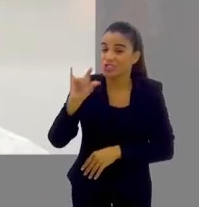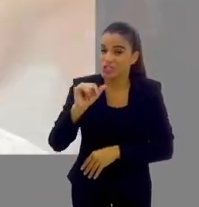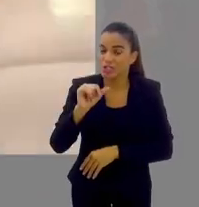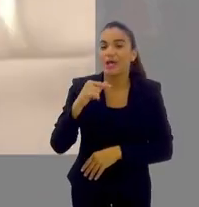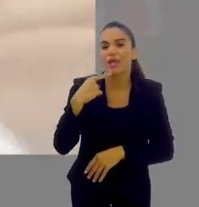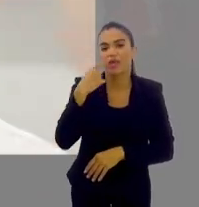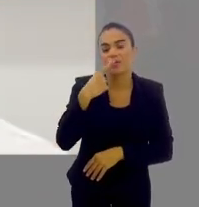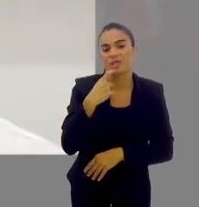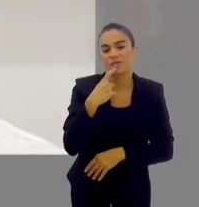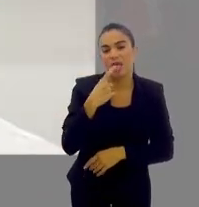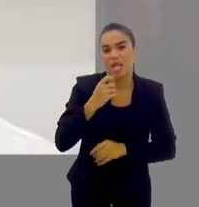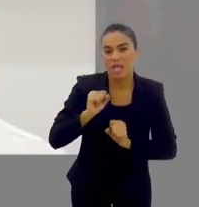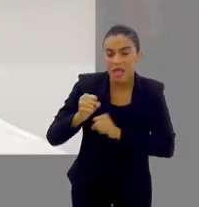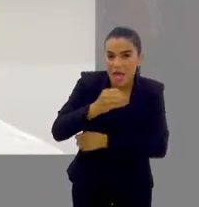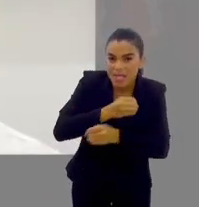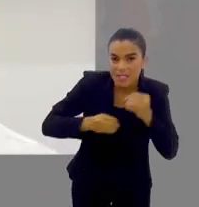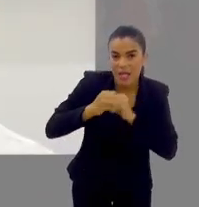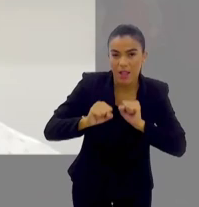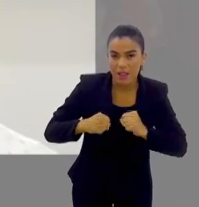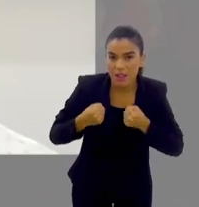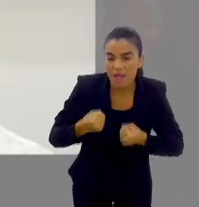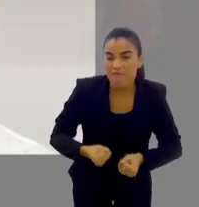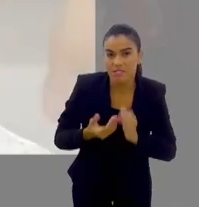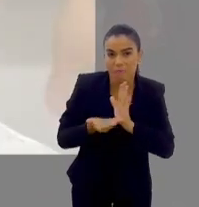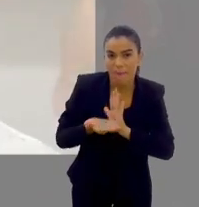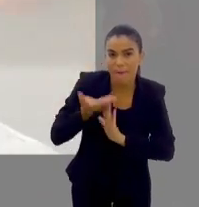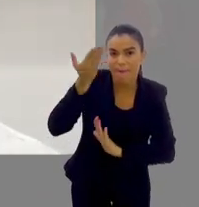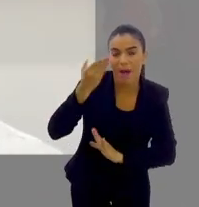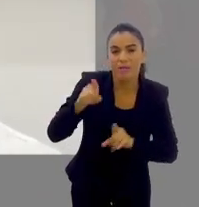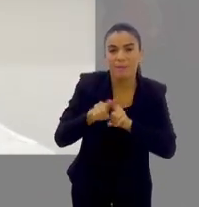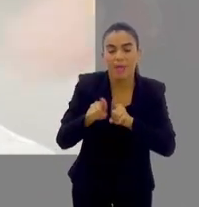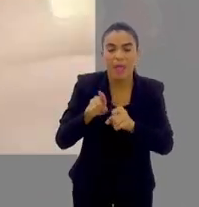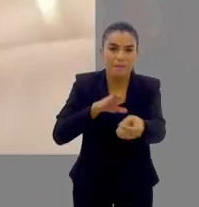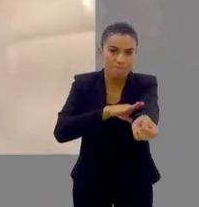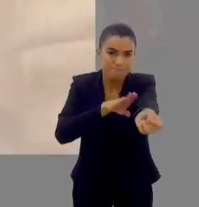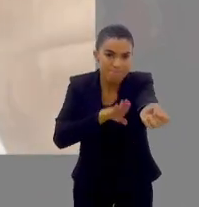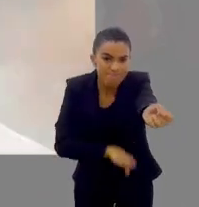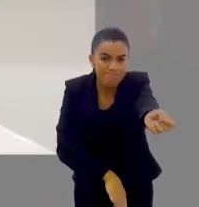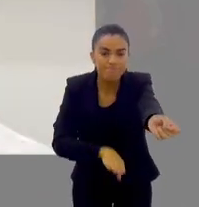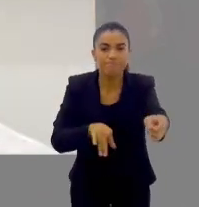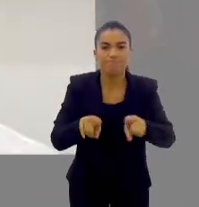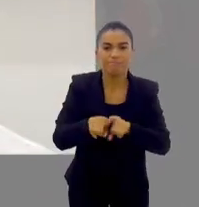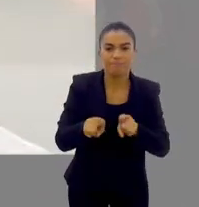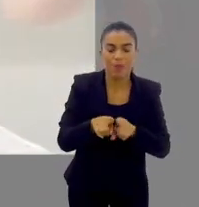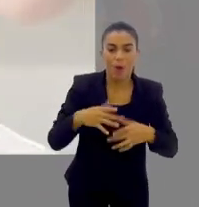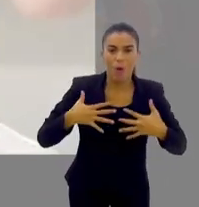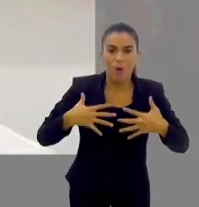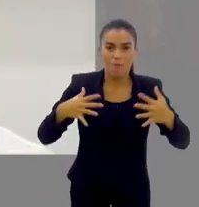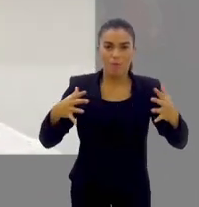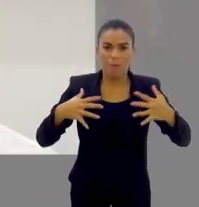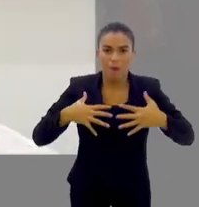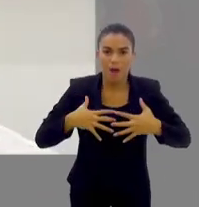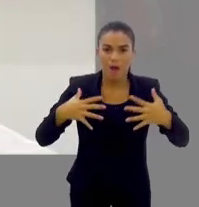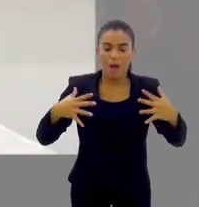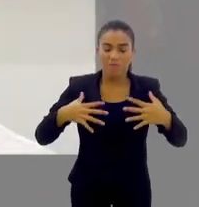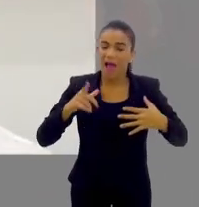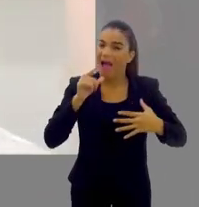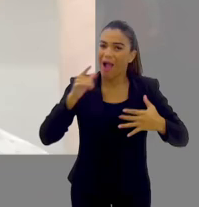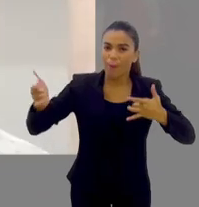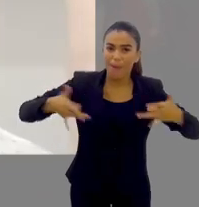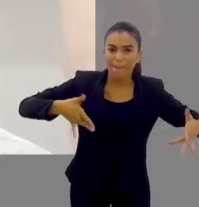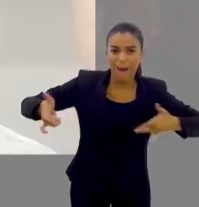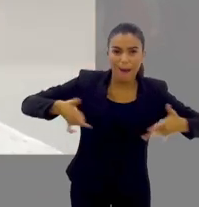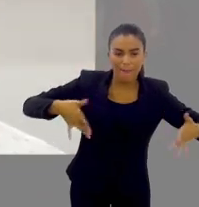vai subir, é depois de 2, 3 dias que vão aparecer as lesões, que a pressão vai cair, que o abdômen vai inchar, que o pulmão vai encher